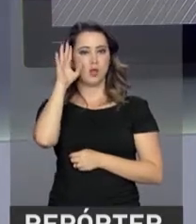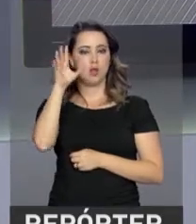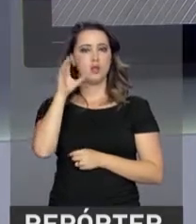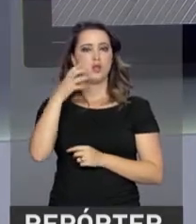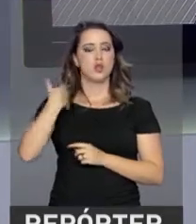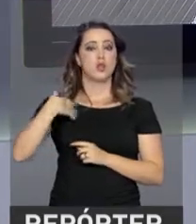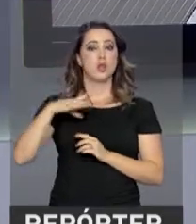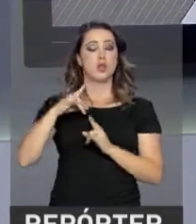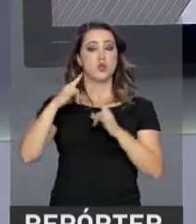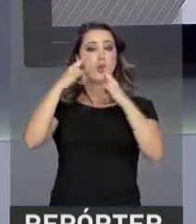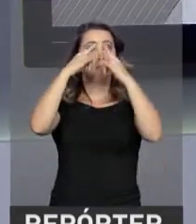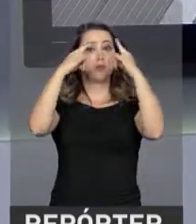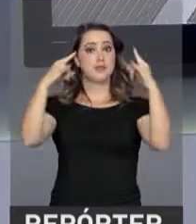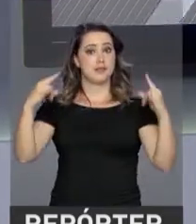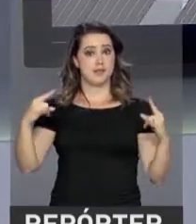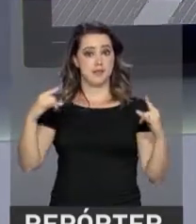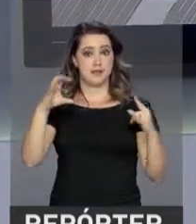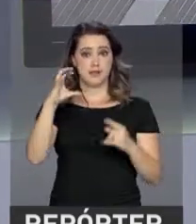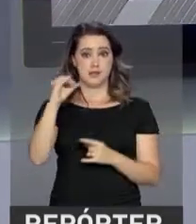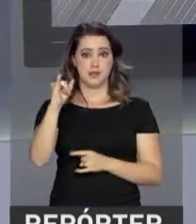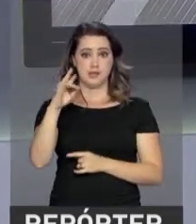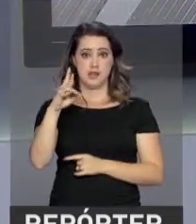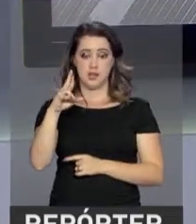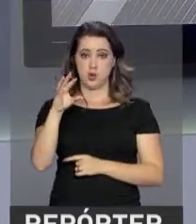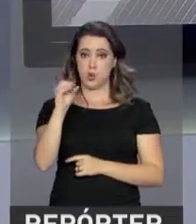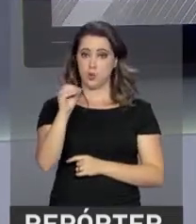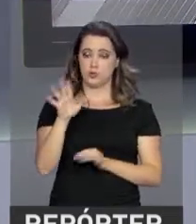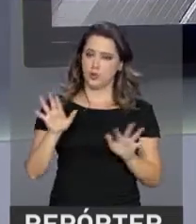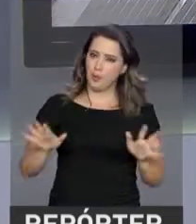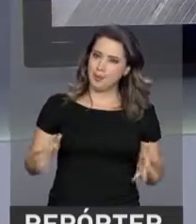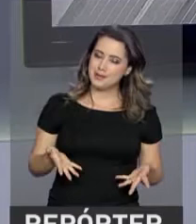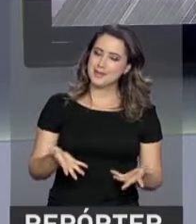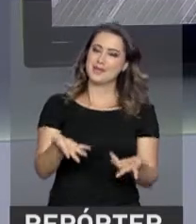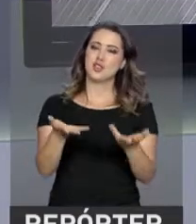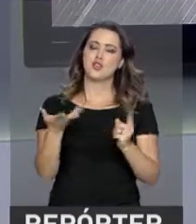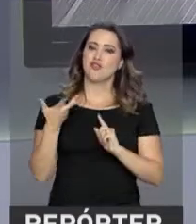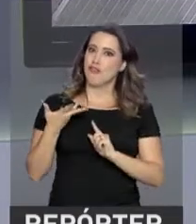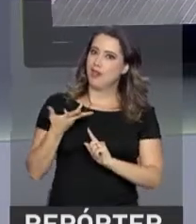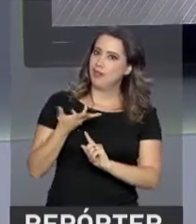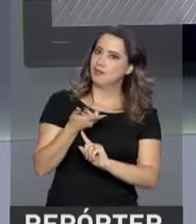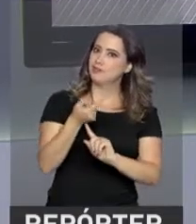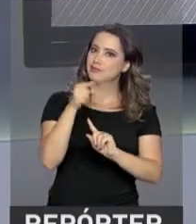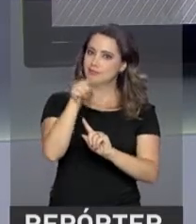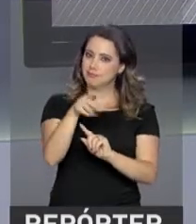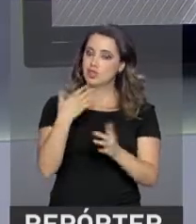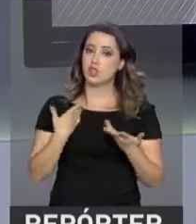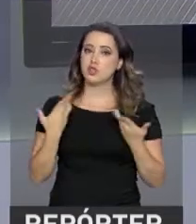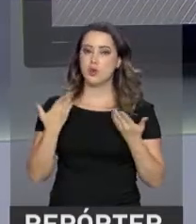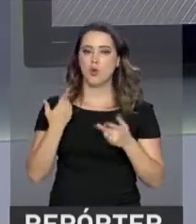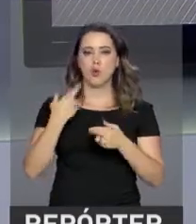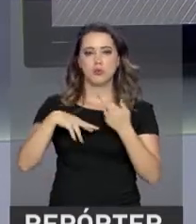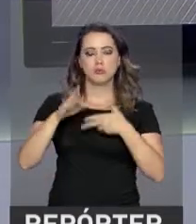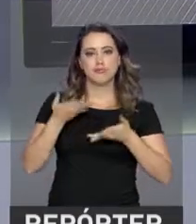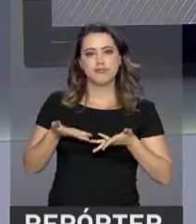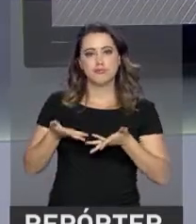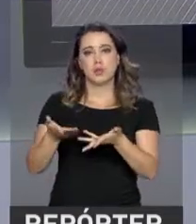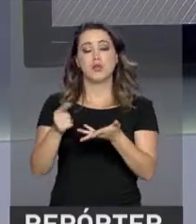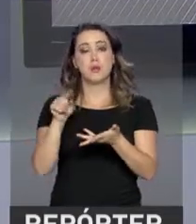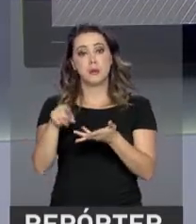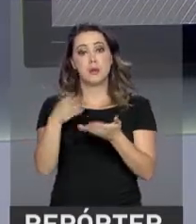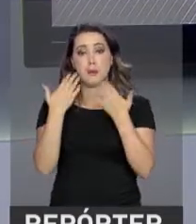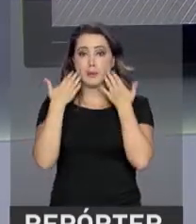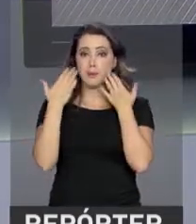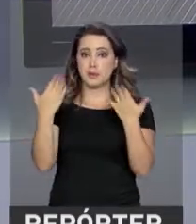o circo e para incentivar esses artistas a fundação nacional das artes a foulard lançou um prêmio para espetáculos circenses